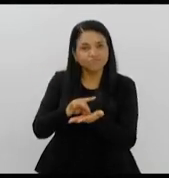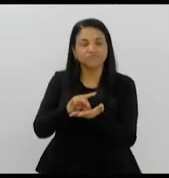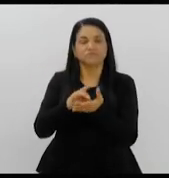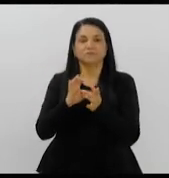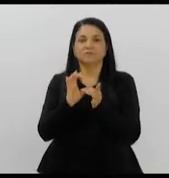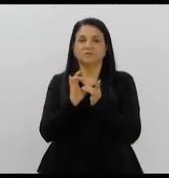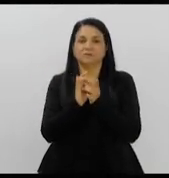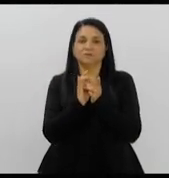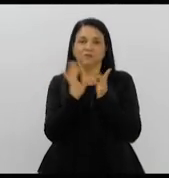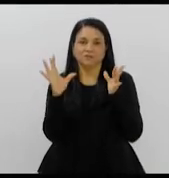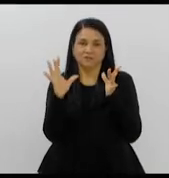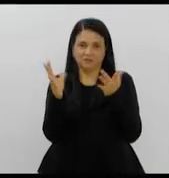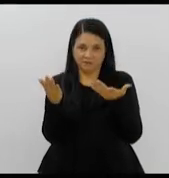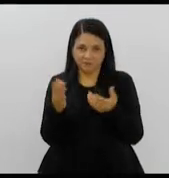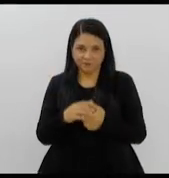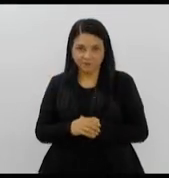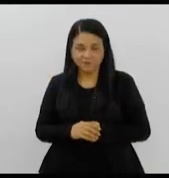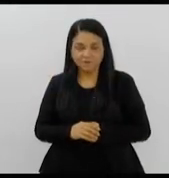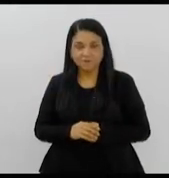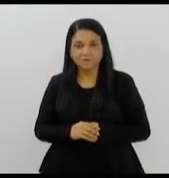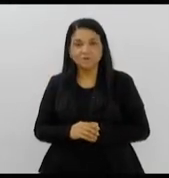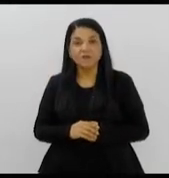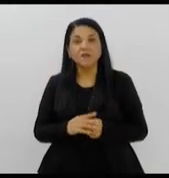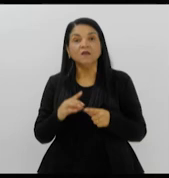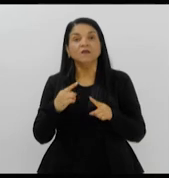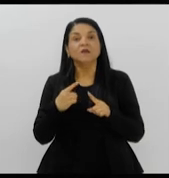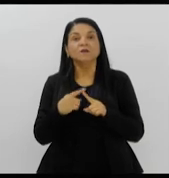democrático. E até porque